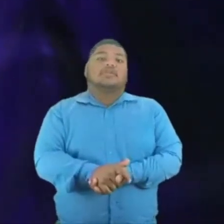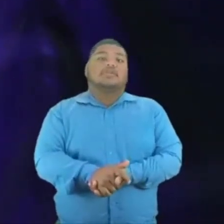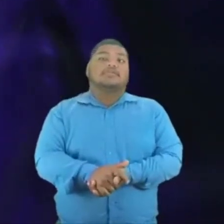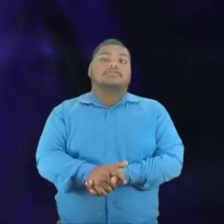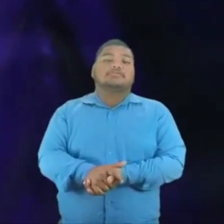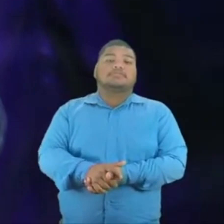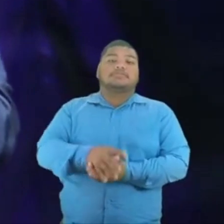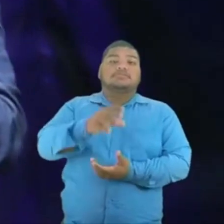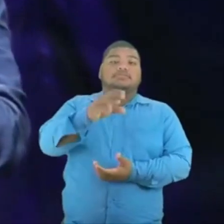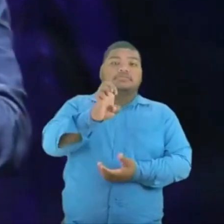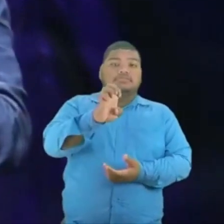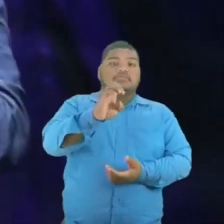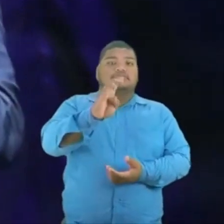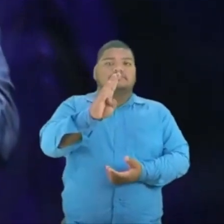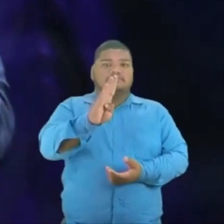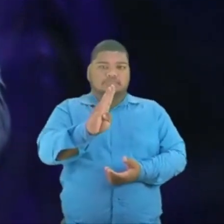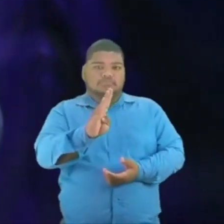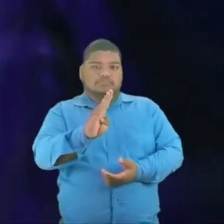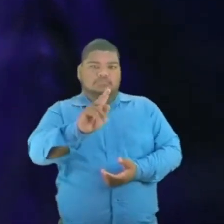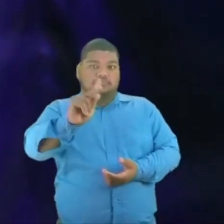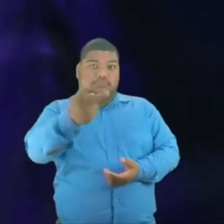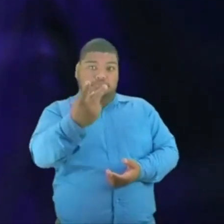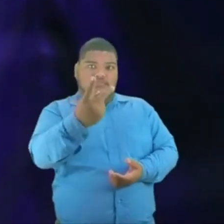Hebreus capítulo 11, verso 1.